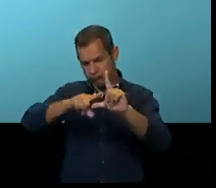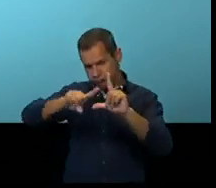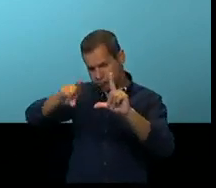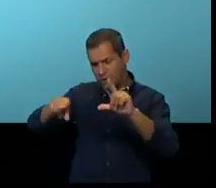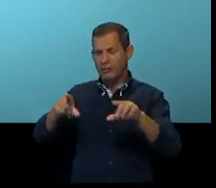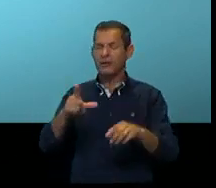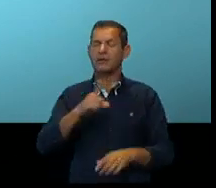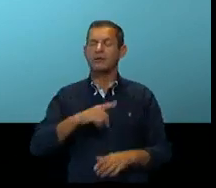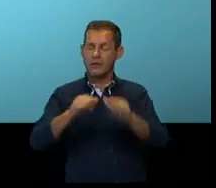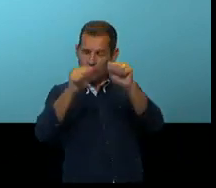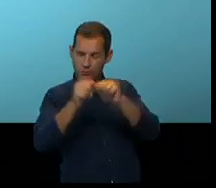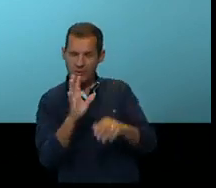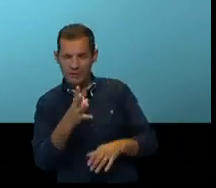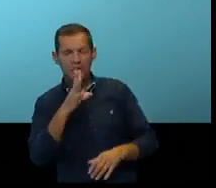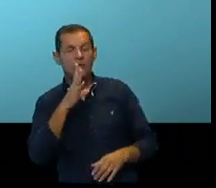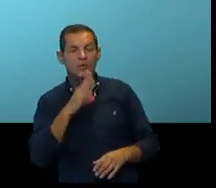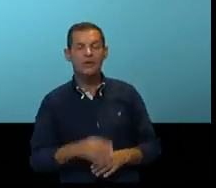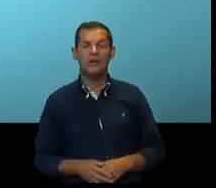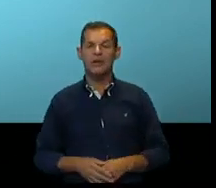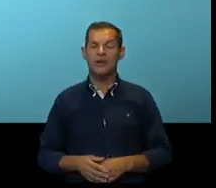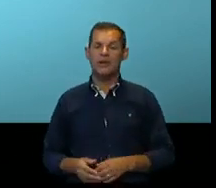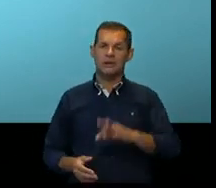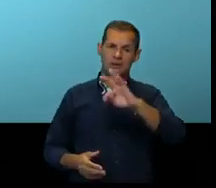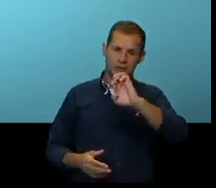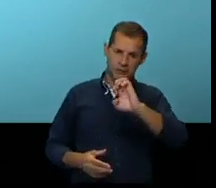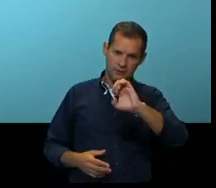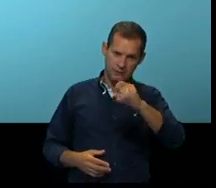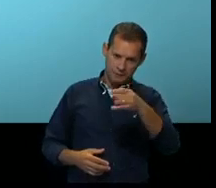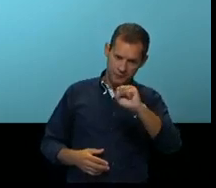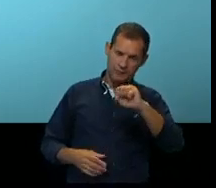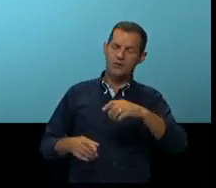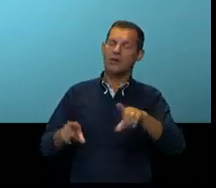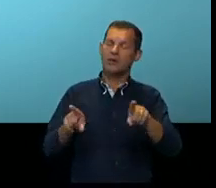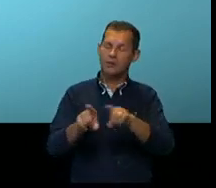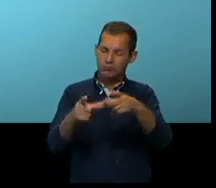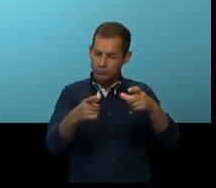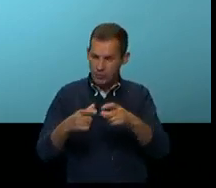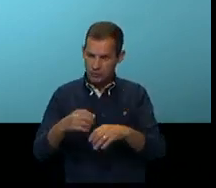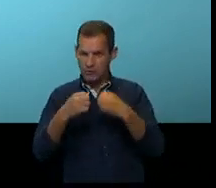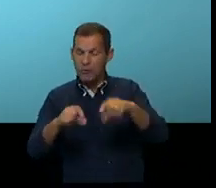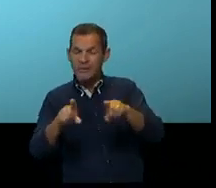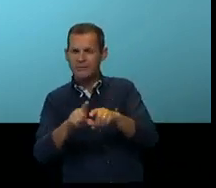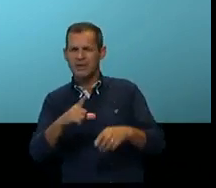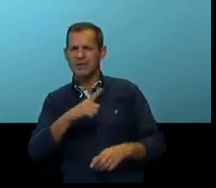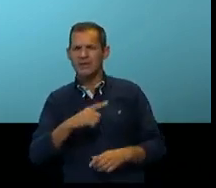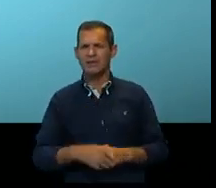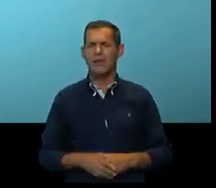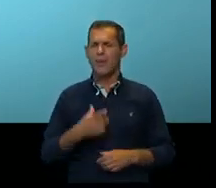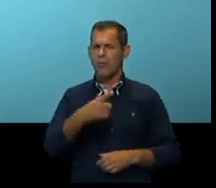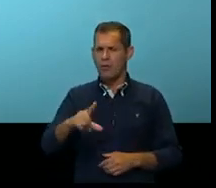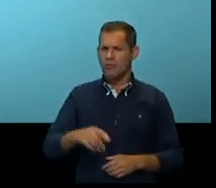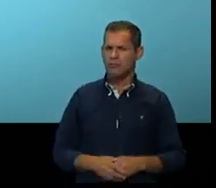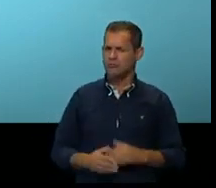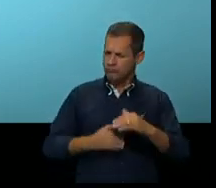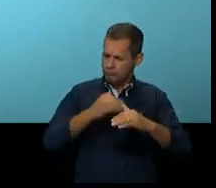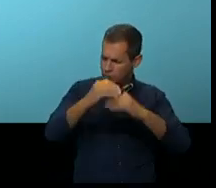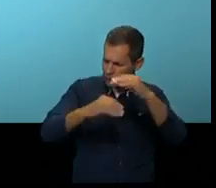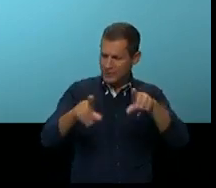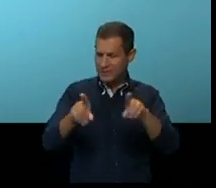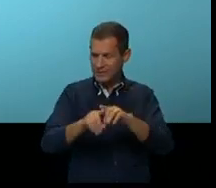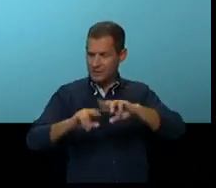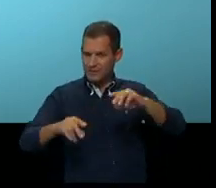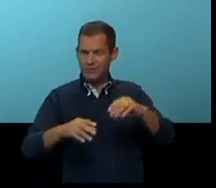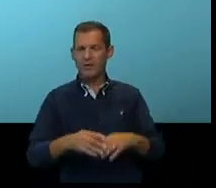adicionando figuras já conhecidas, até que se exaurisse todo o espaço possível. Vamos passar também por outras correntes e